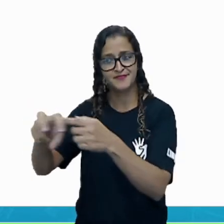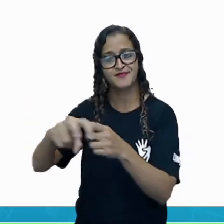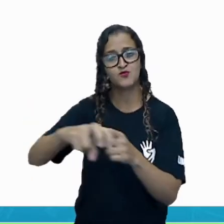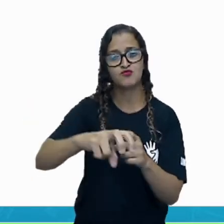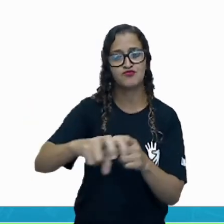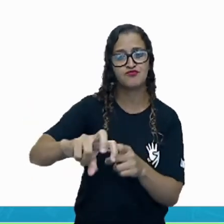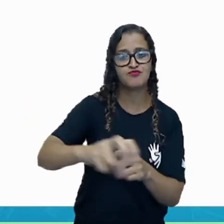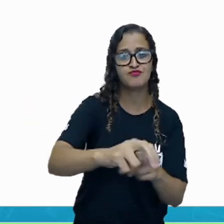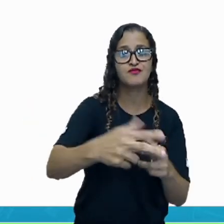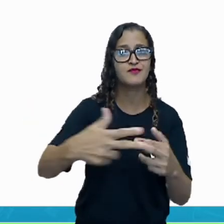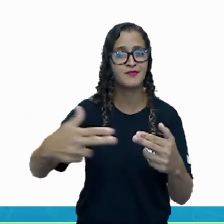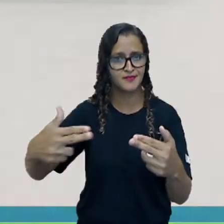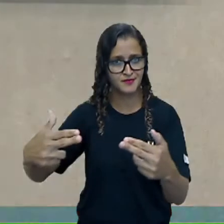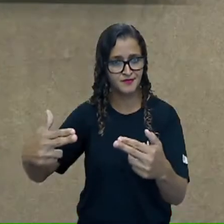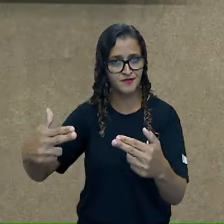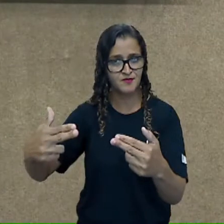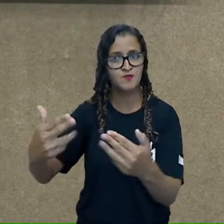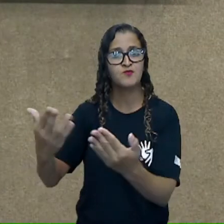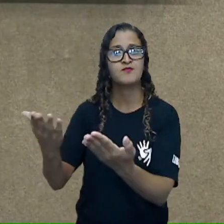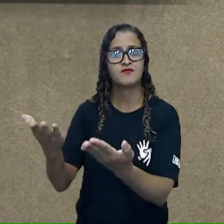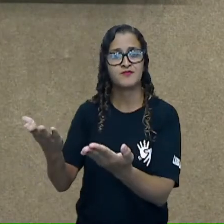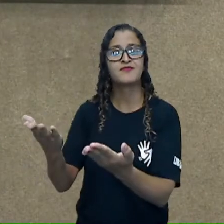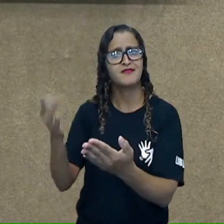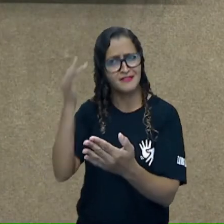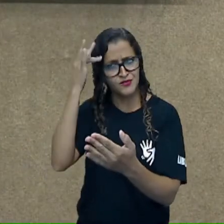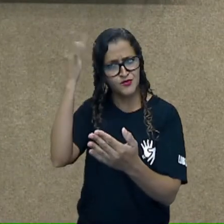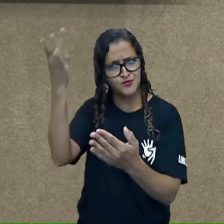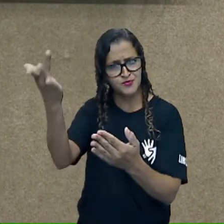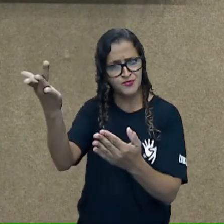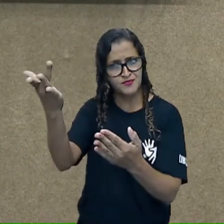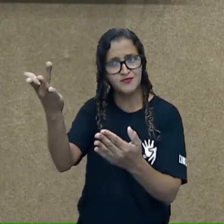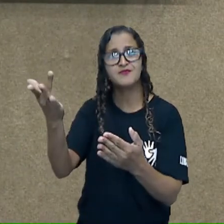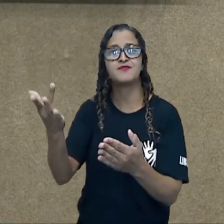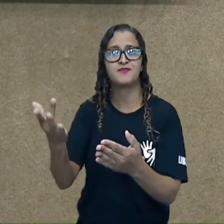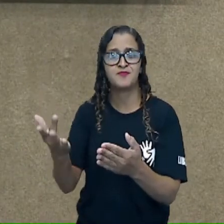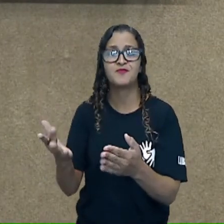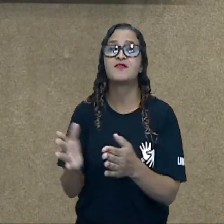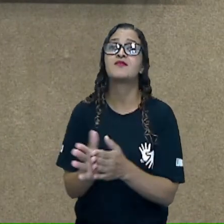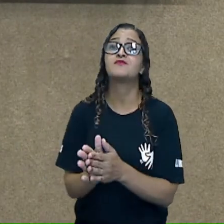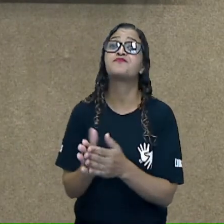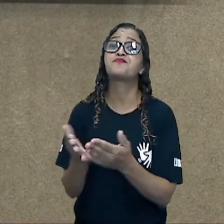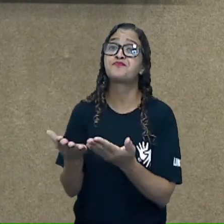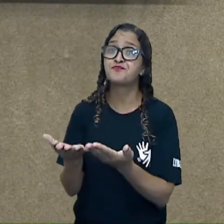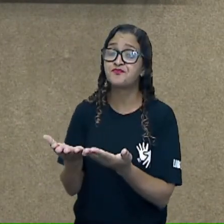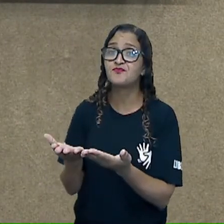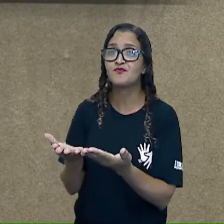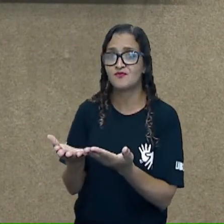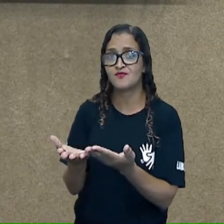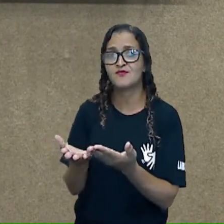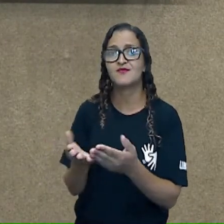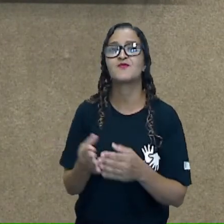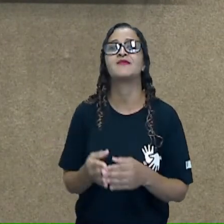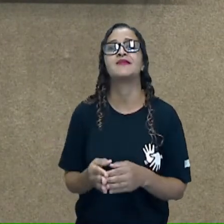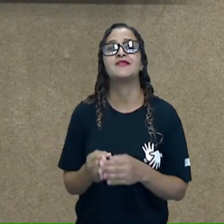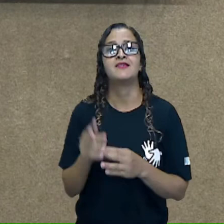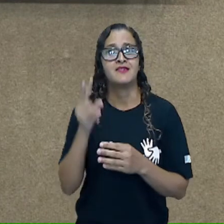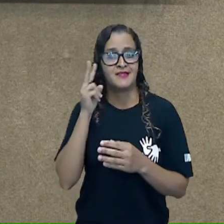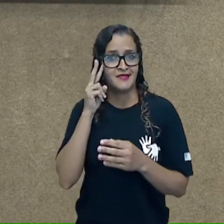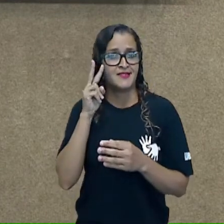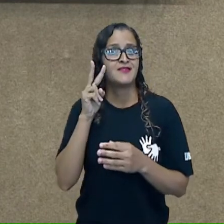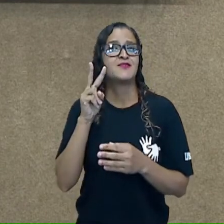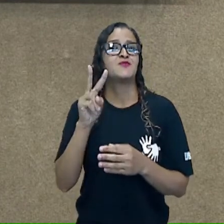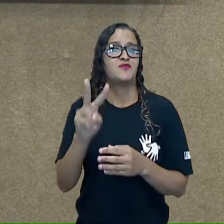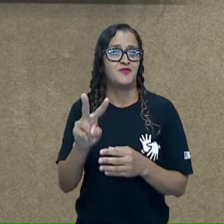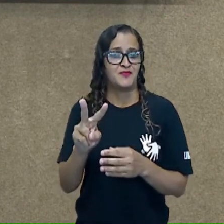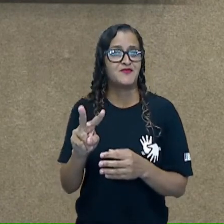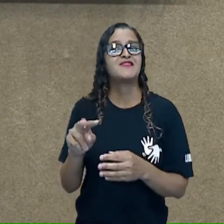1, 2, 3. É muito fácil, não é verdade? Ah, vocês